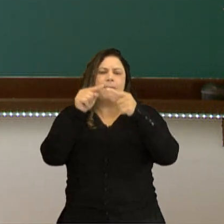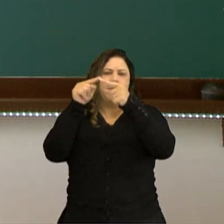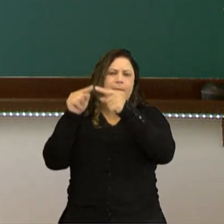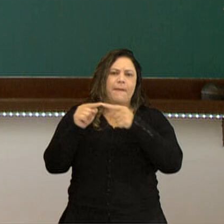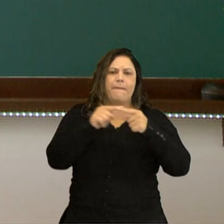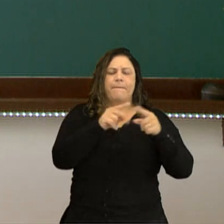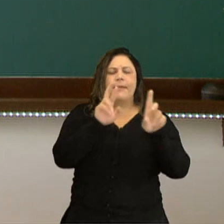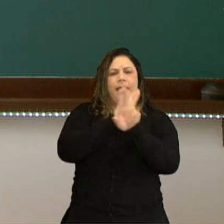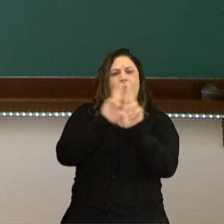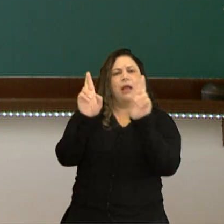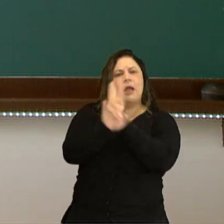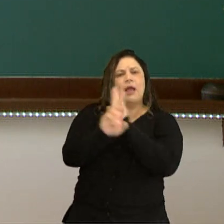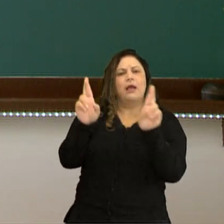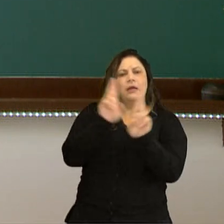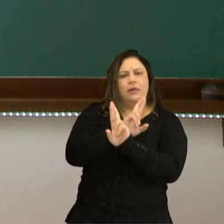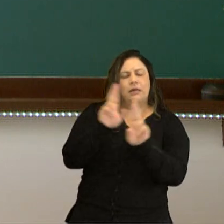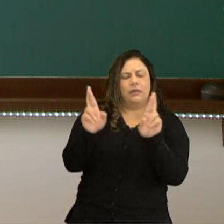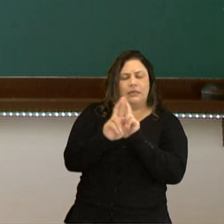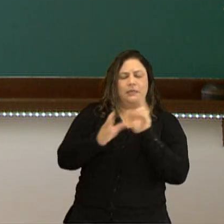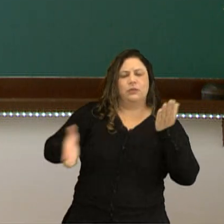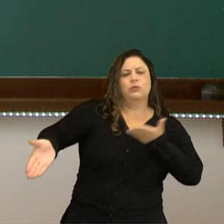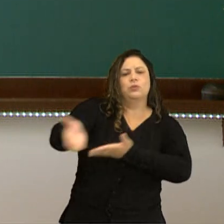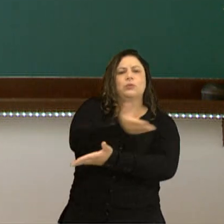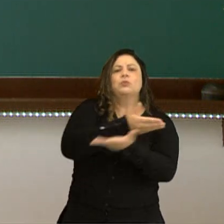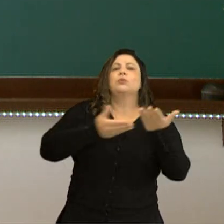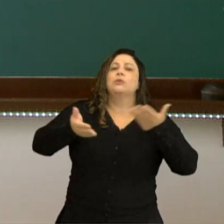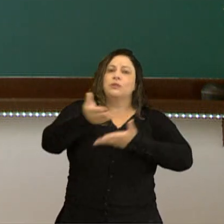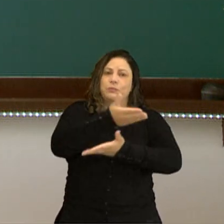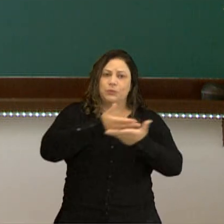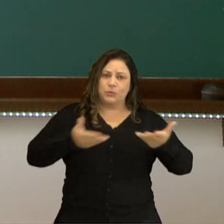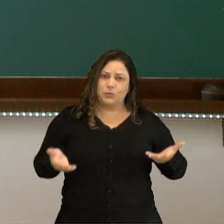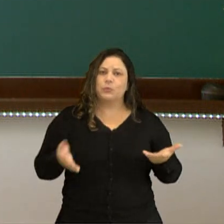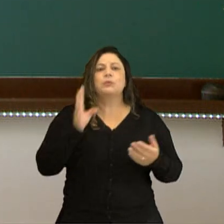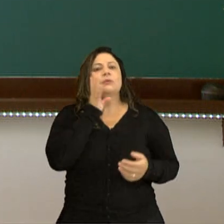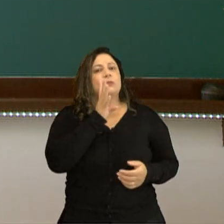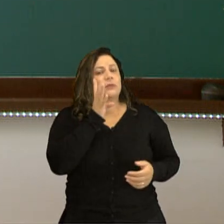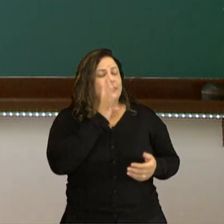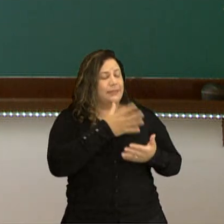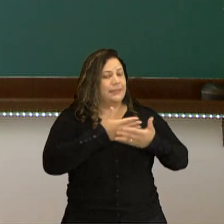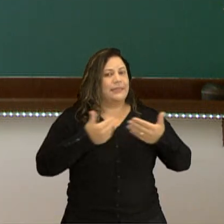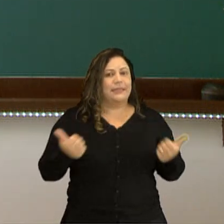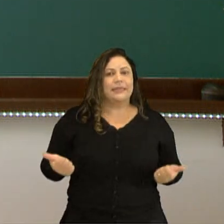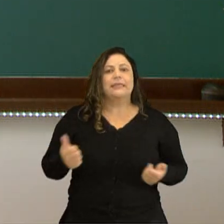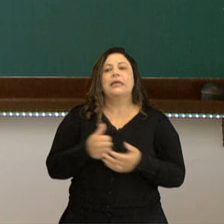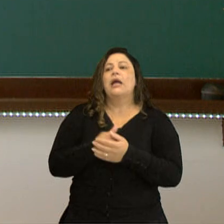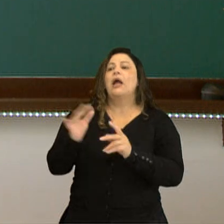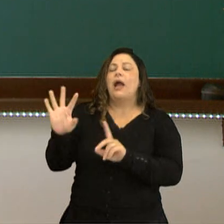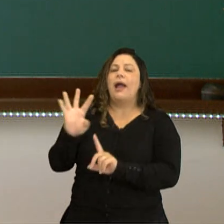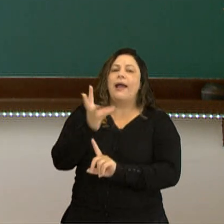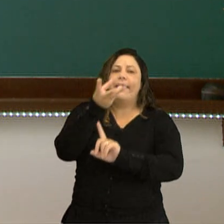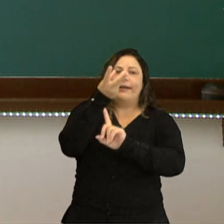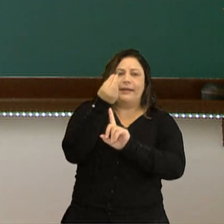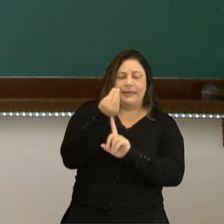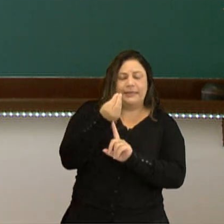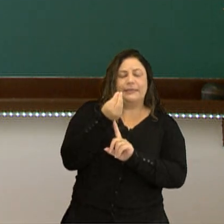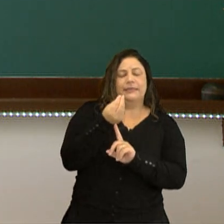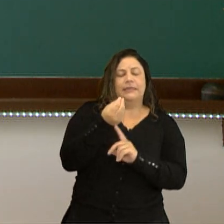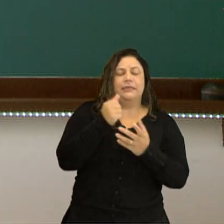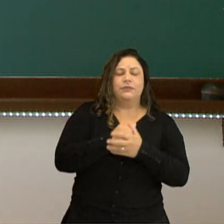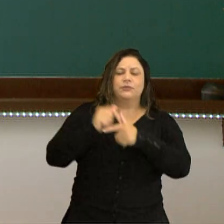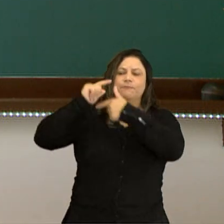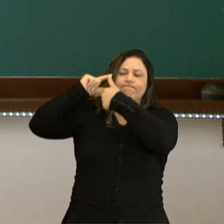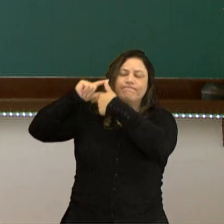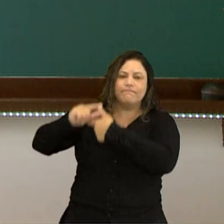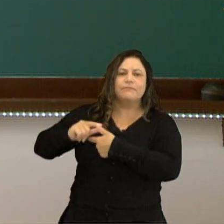relações interpessoais com as pessoas à nossa volta. Que legal, né? E a arte, ela vai fugir do seu padrão